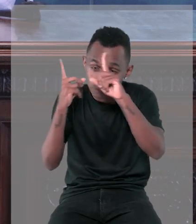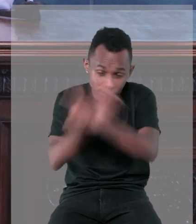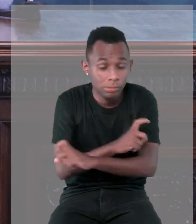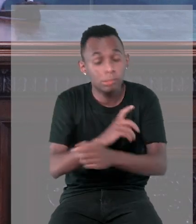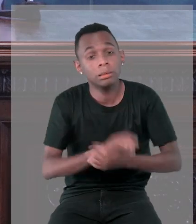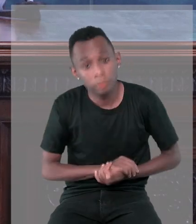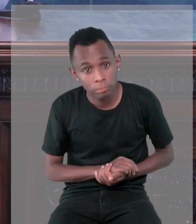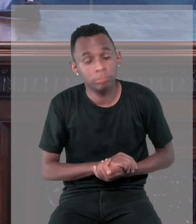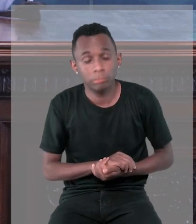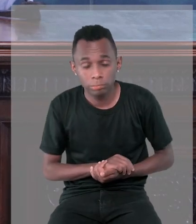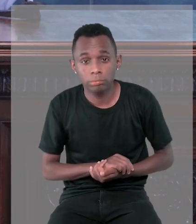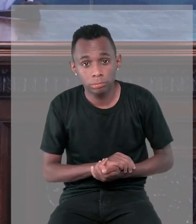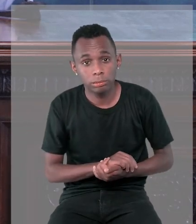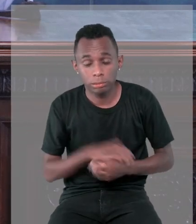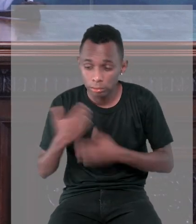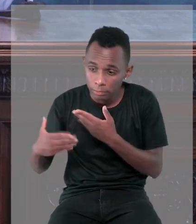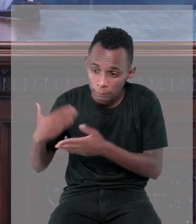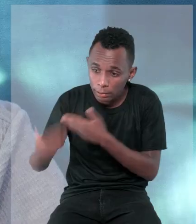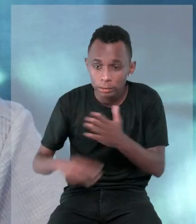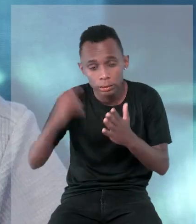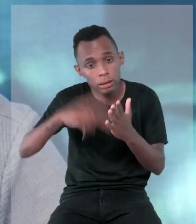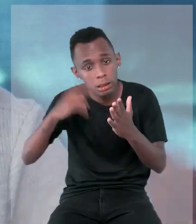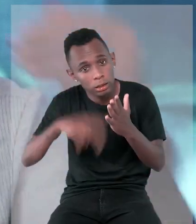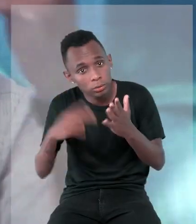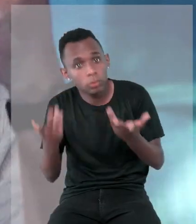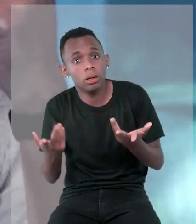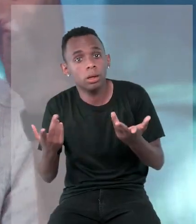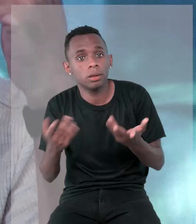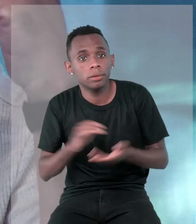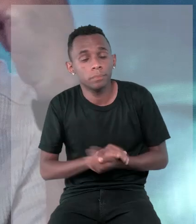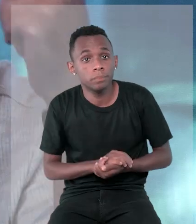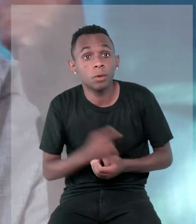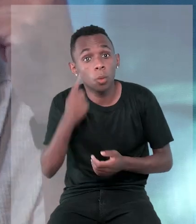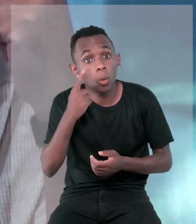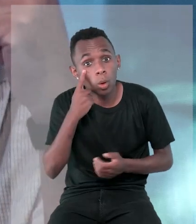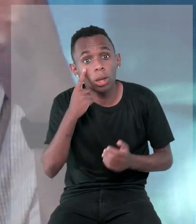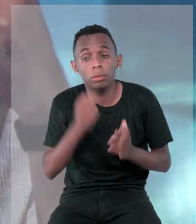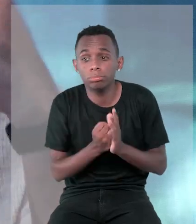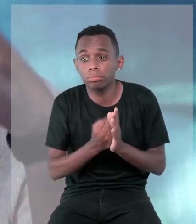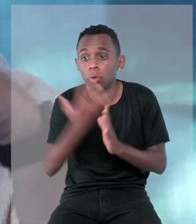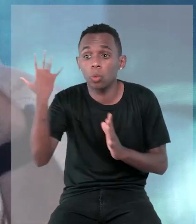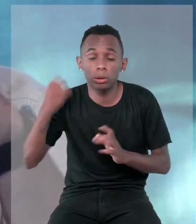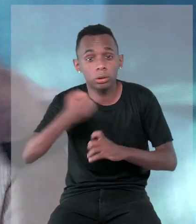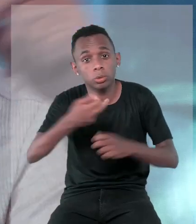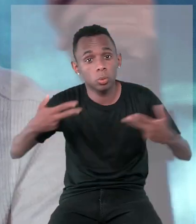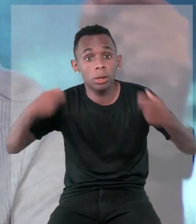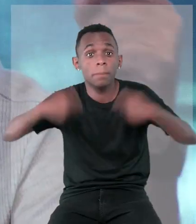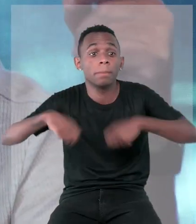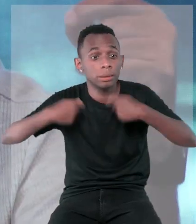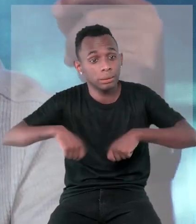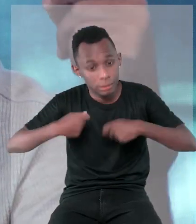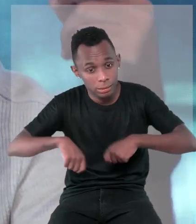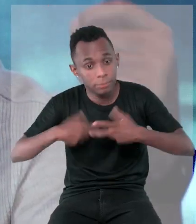complexidade desse processo de leitura, que o processo de leitura é. Olha quanta coisa é necessária